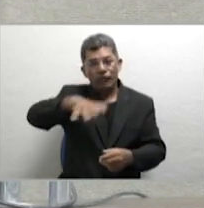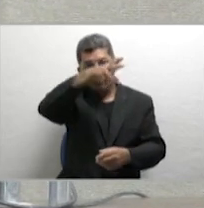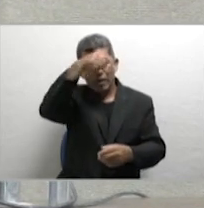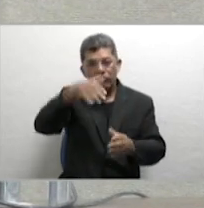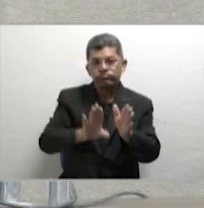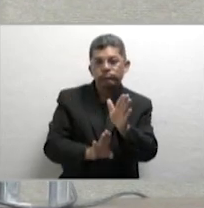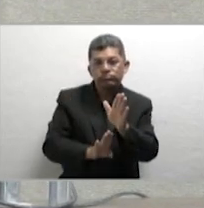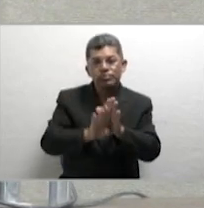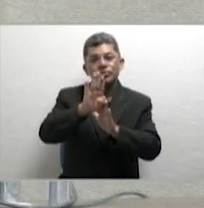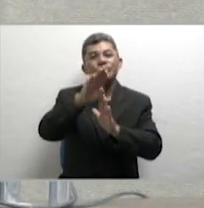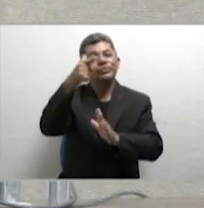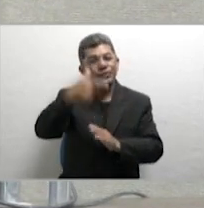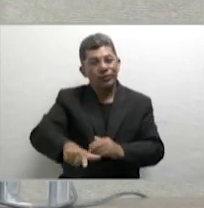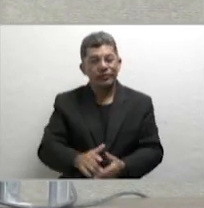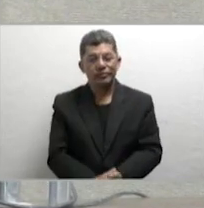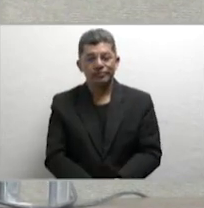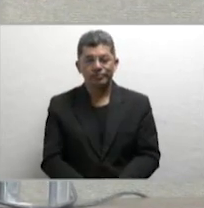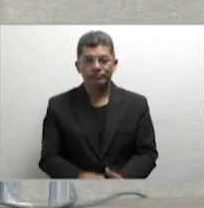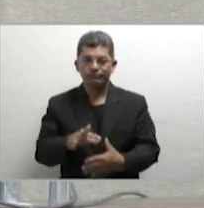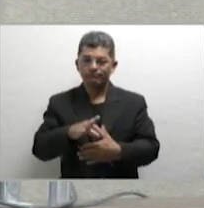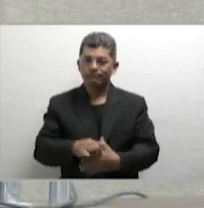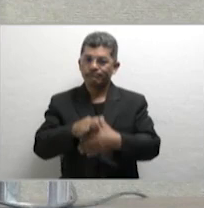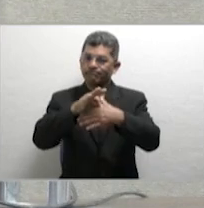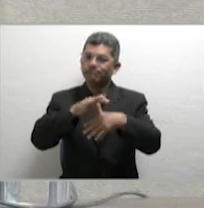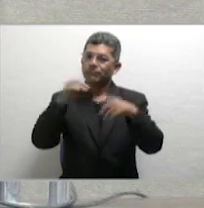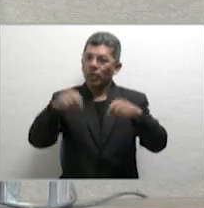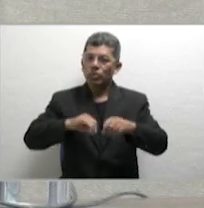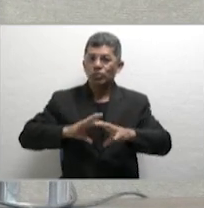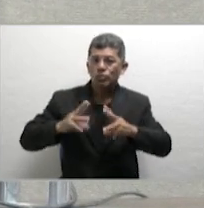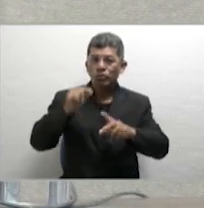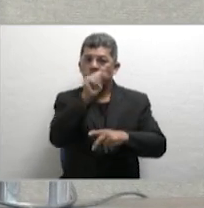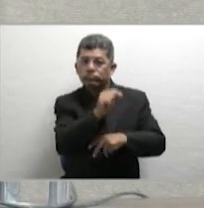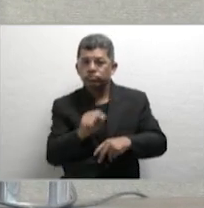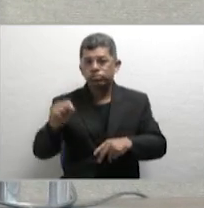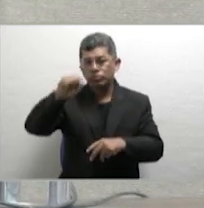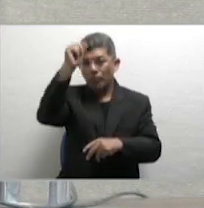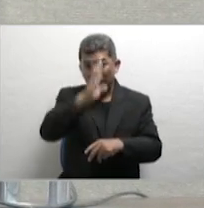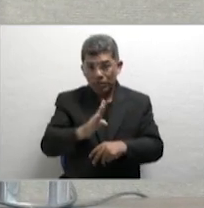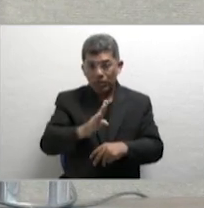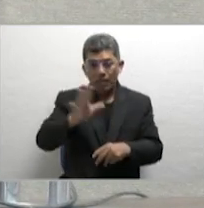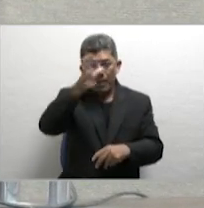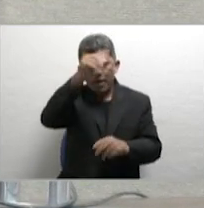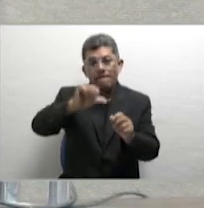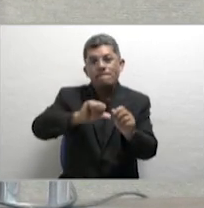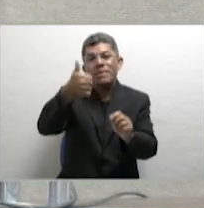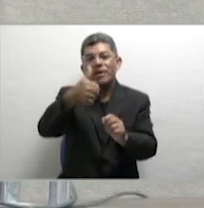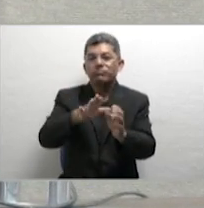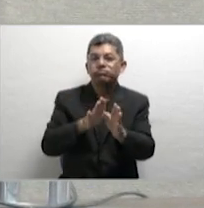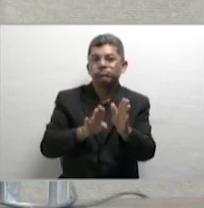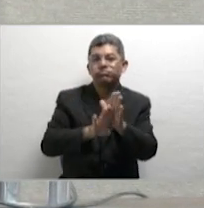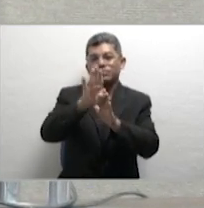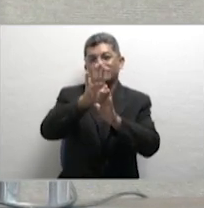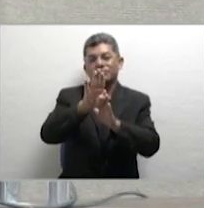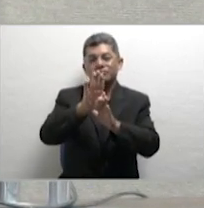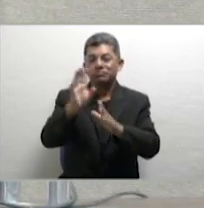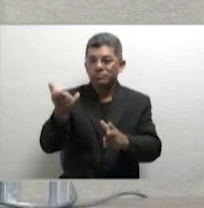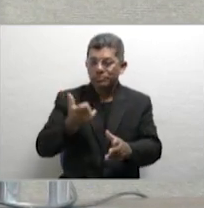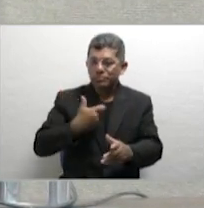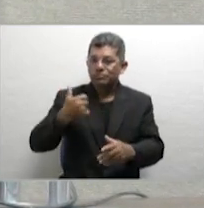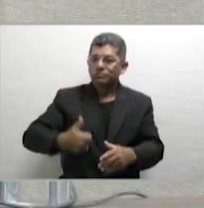chegasse à frente de todas as capitais do Brasil. Isso é um dado que nos honra muito, que